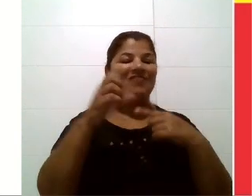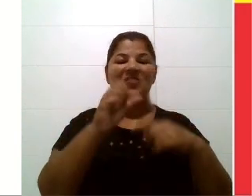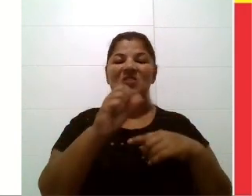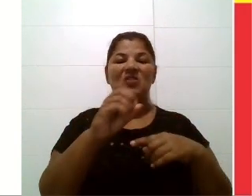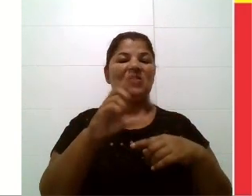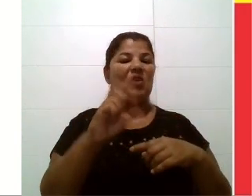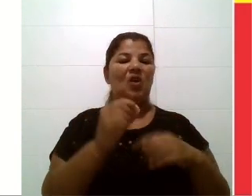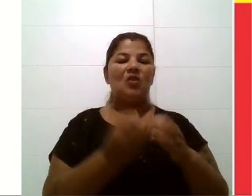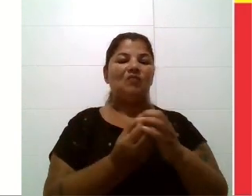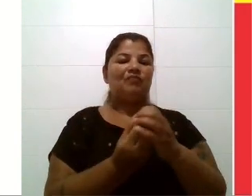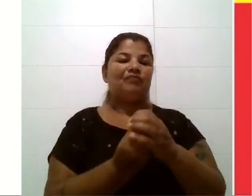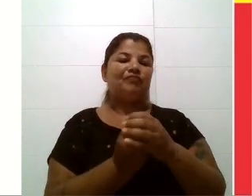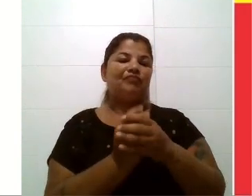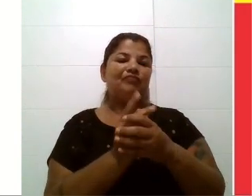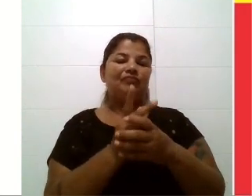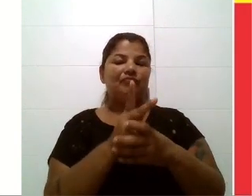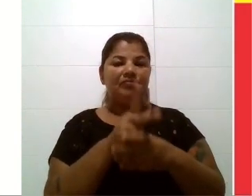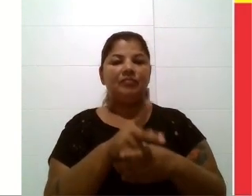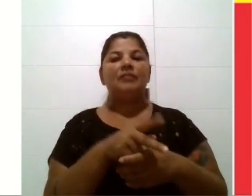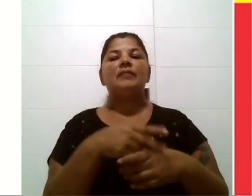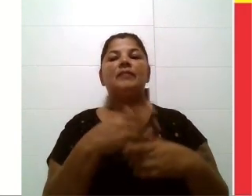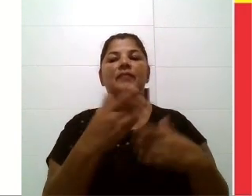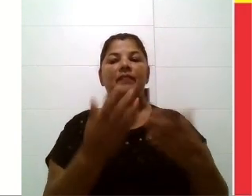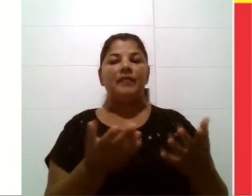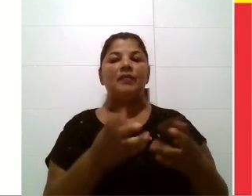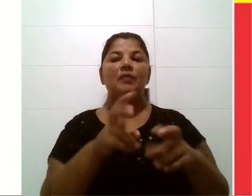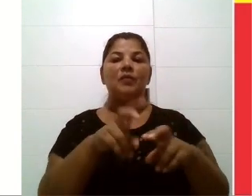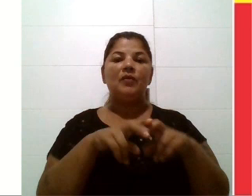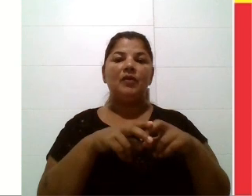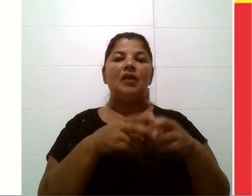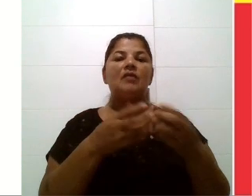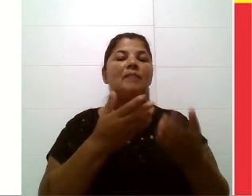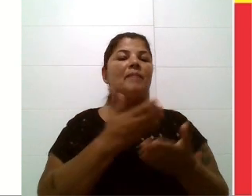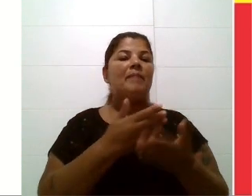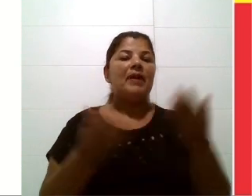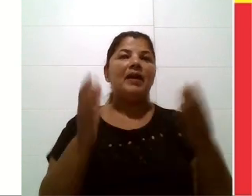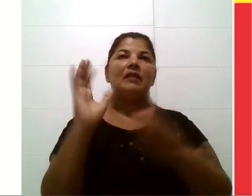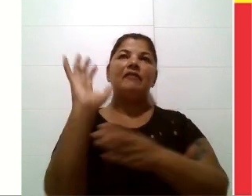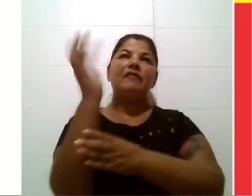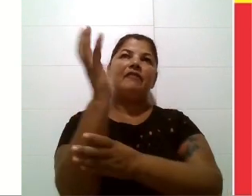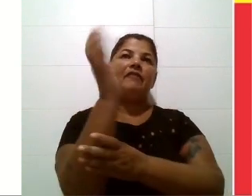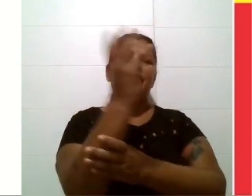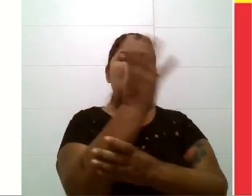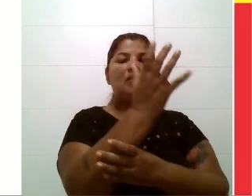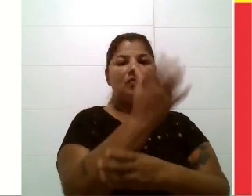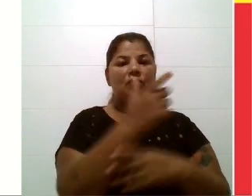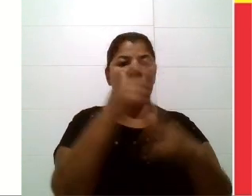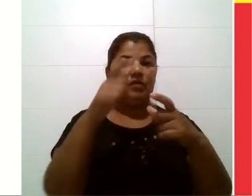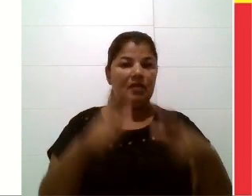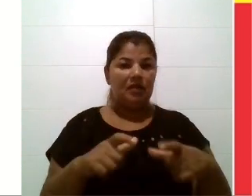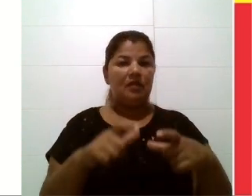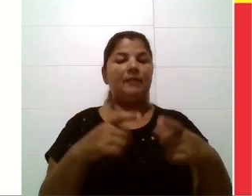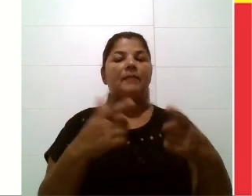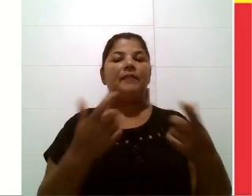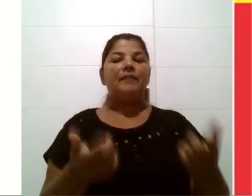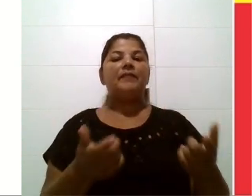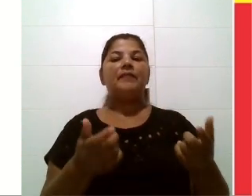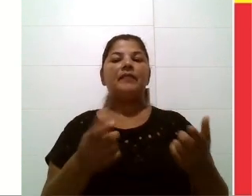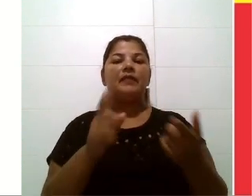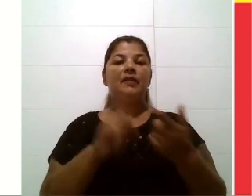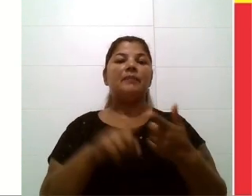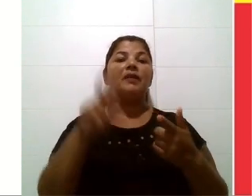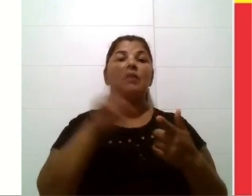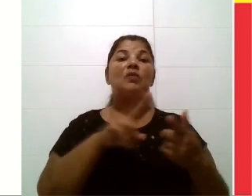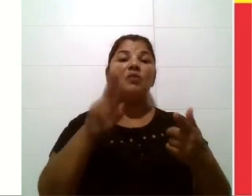tá? Provavelmente pela perda da fauna local. O uso indiscriminado de defensivos